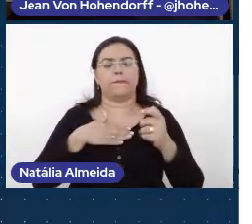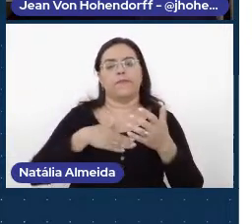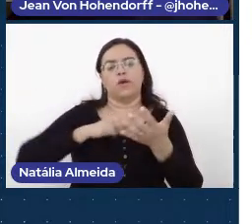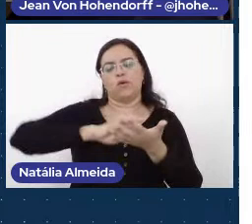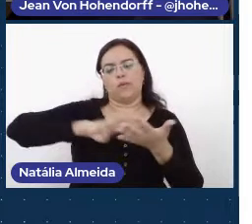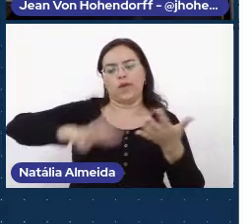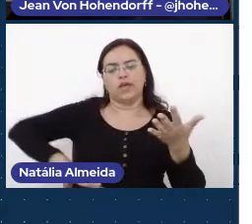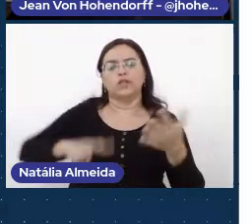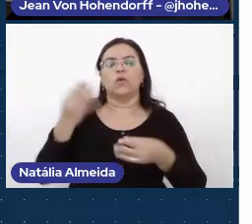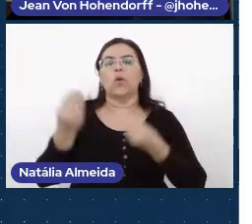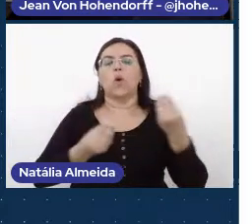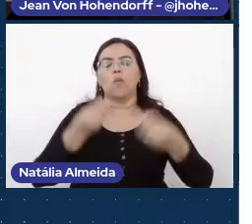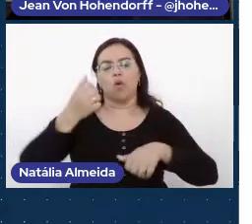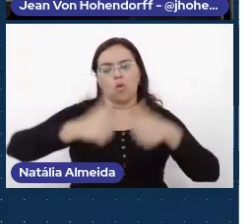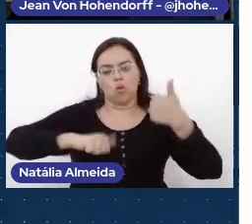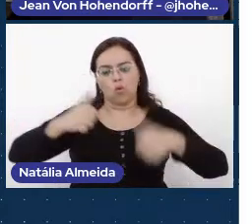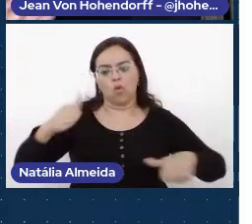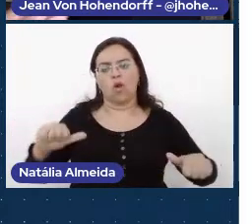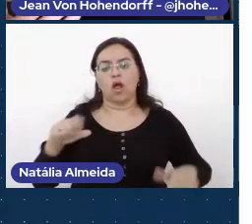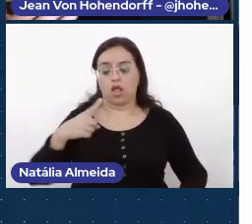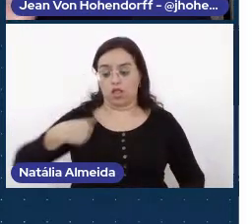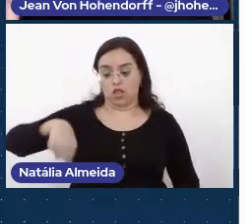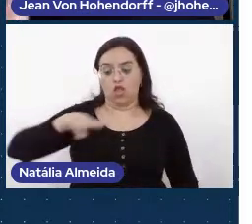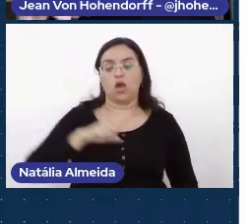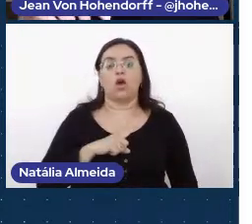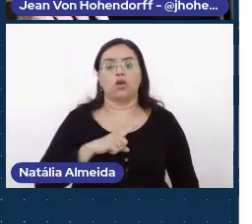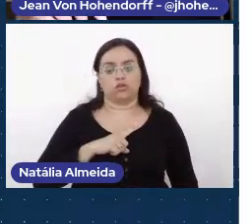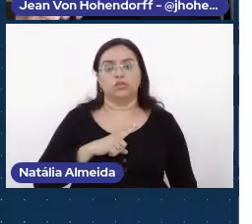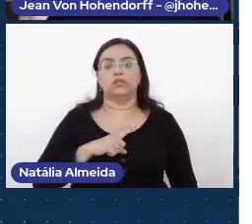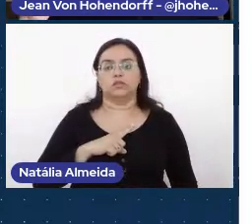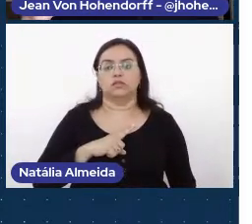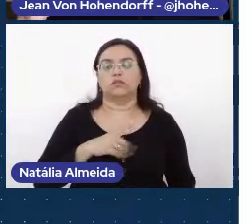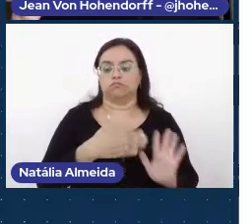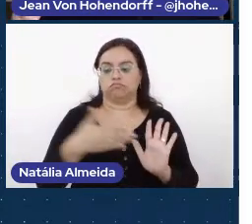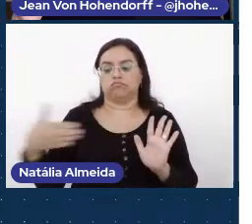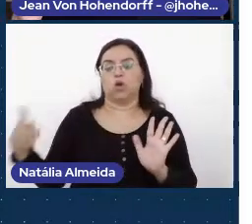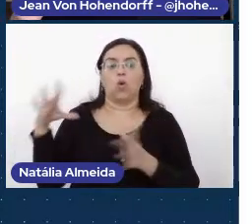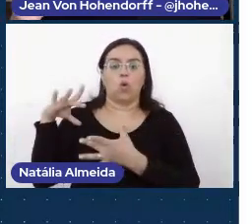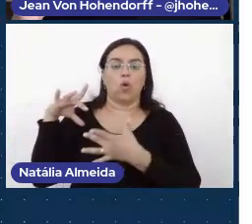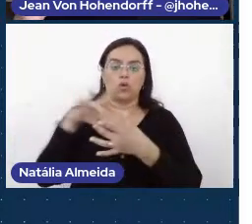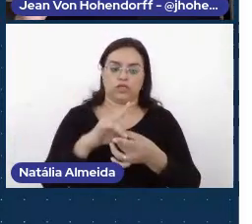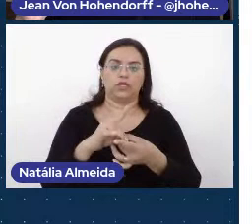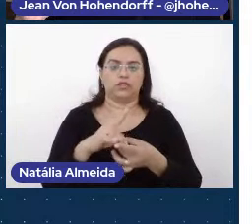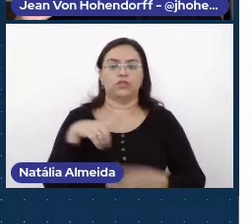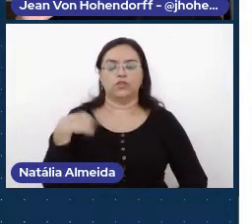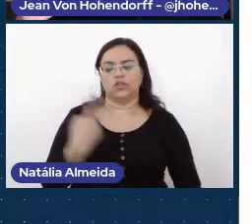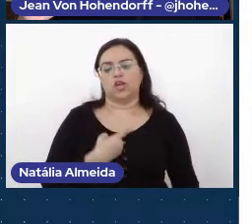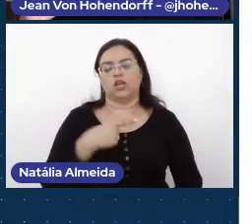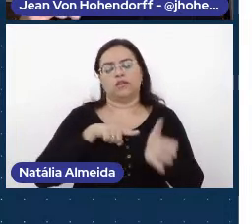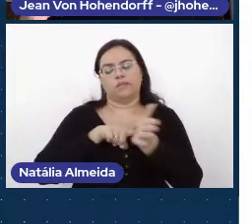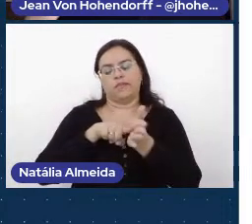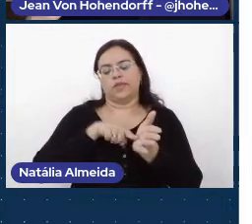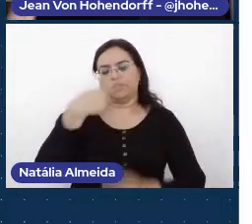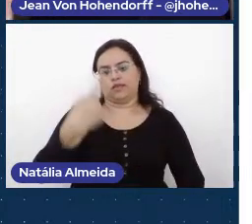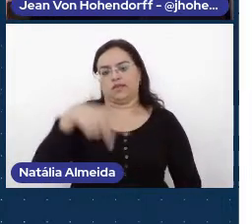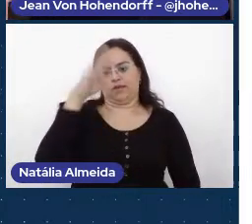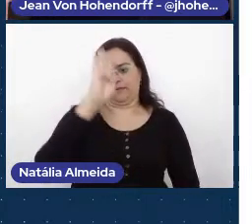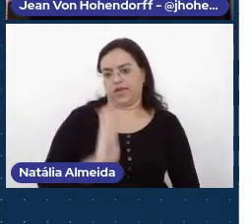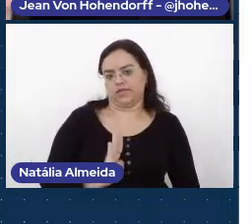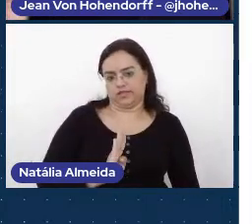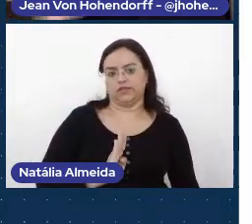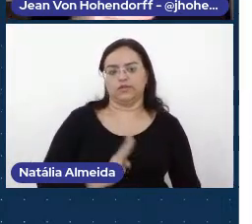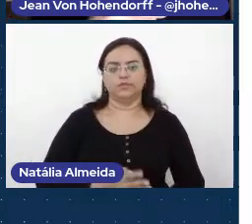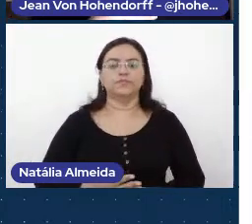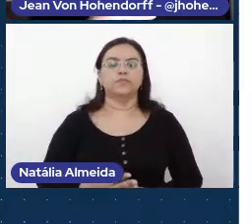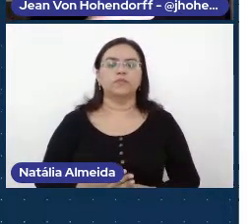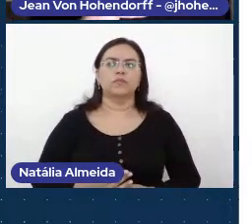de qualidade, às nossas realidades, inclusive à realidade da pesquisa científica no Brasil, né? Que passou